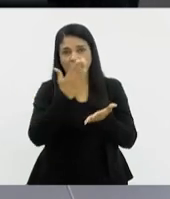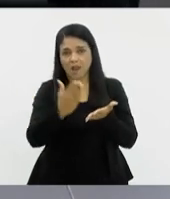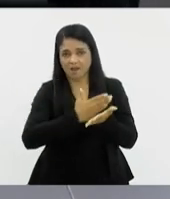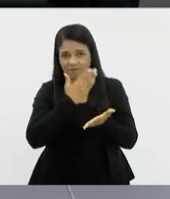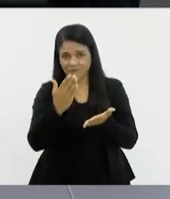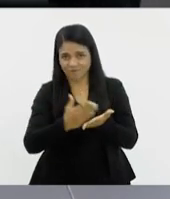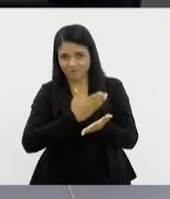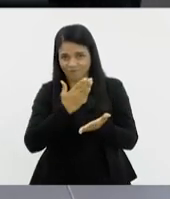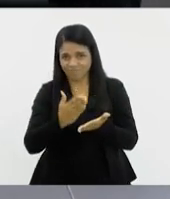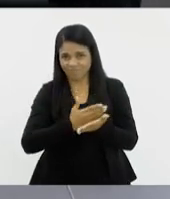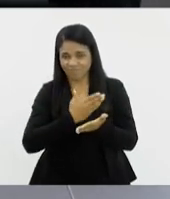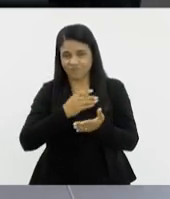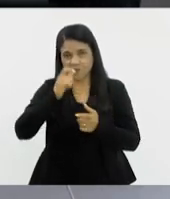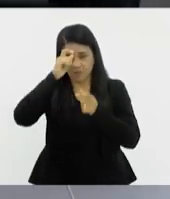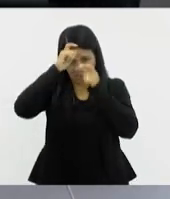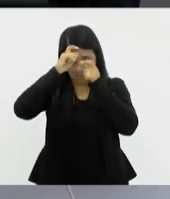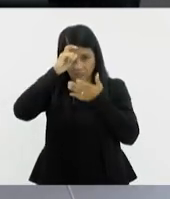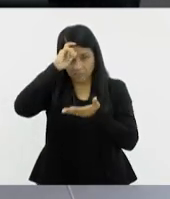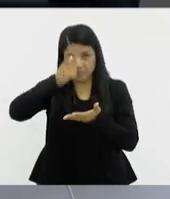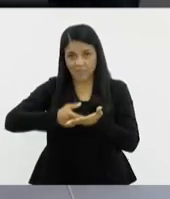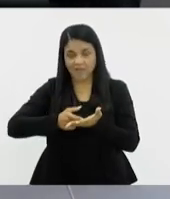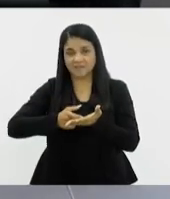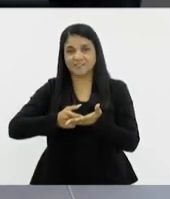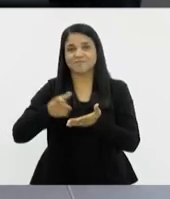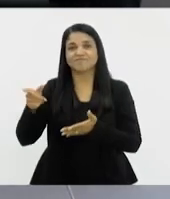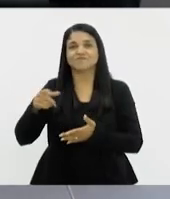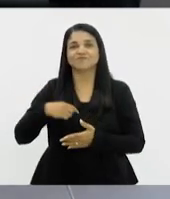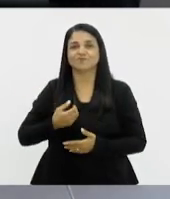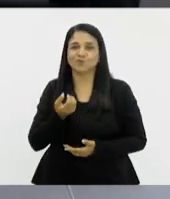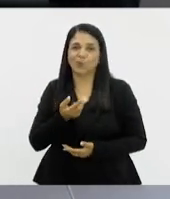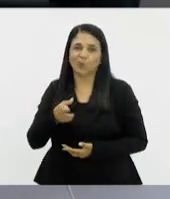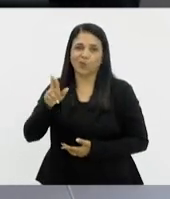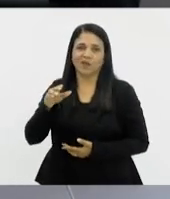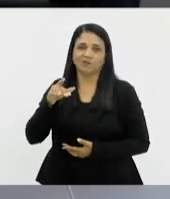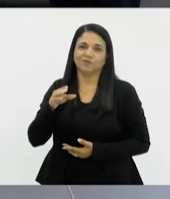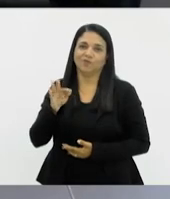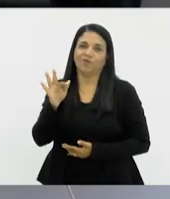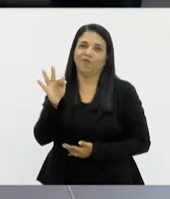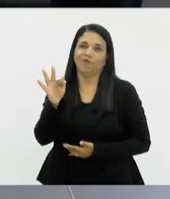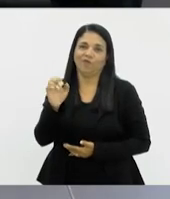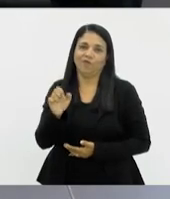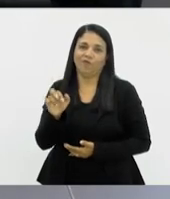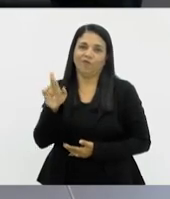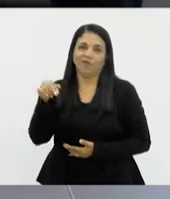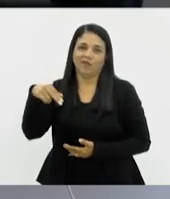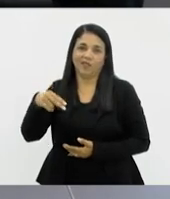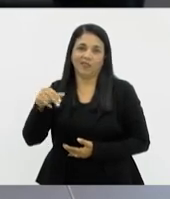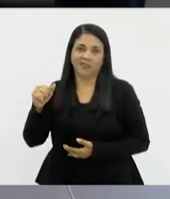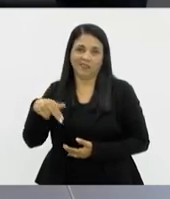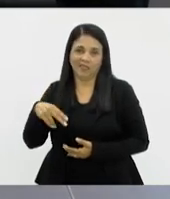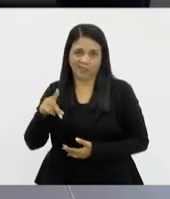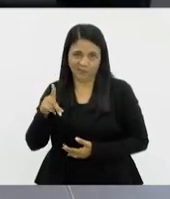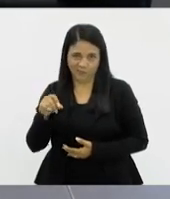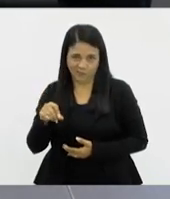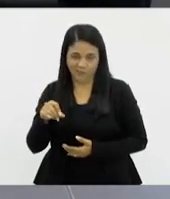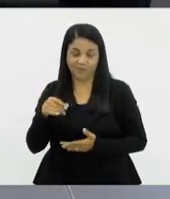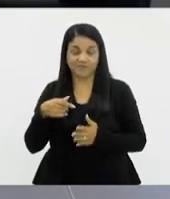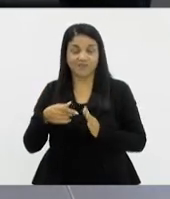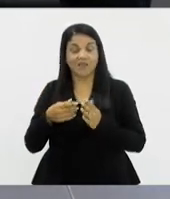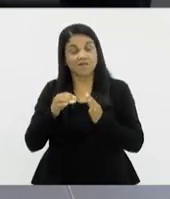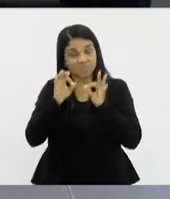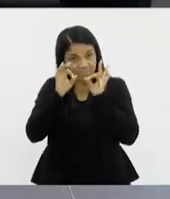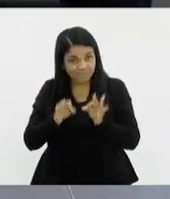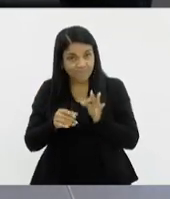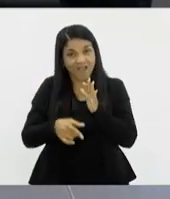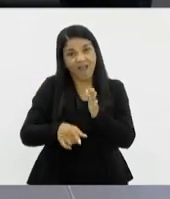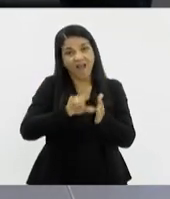a tese de doutorado do Fernando. Mas era o ideal que isso acontecesse antes de votar.